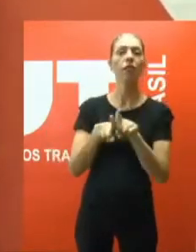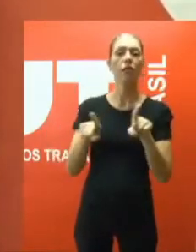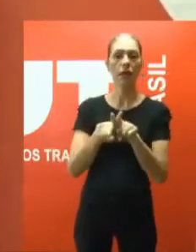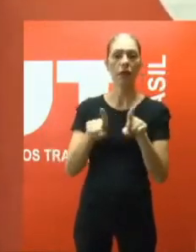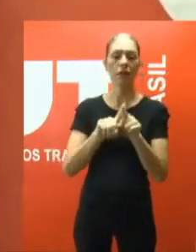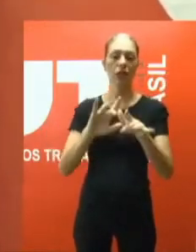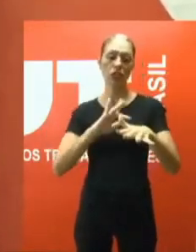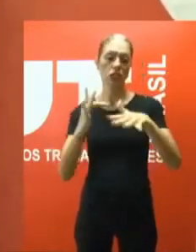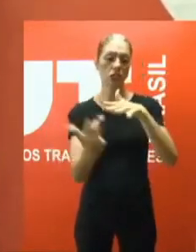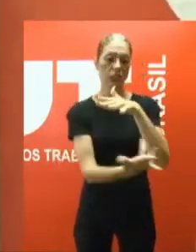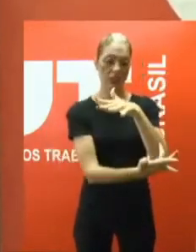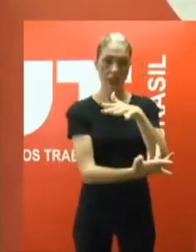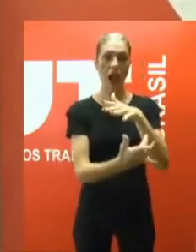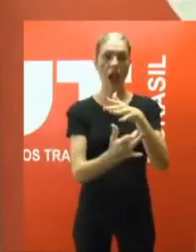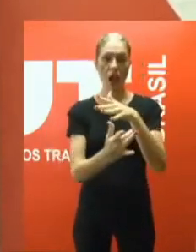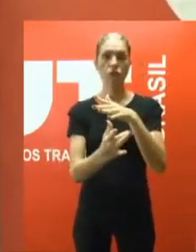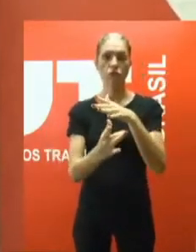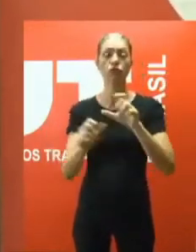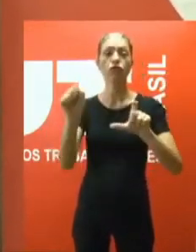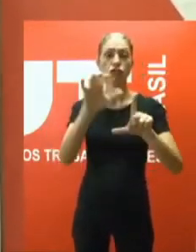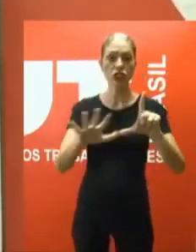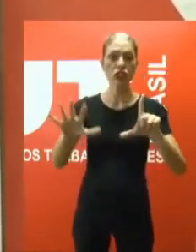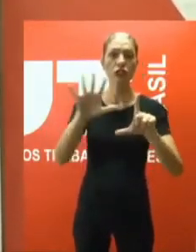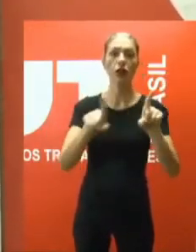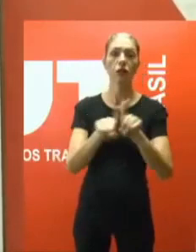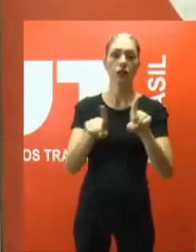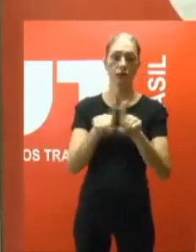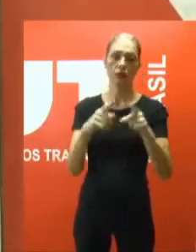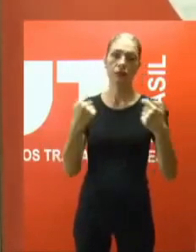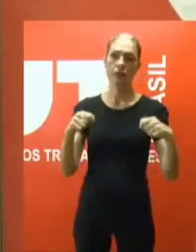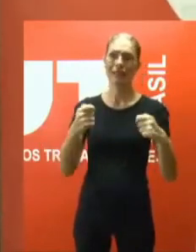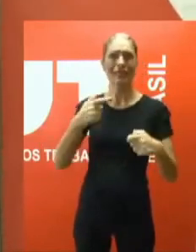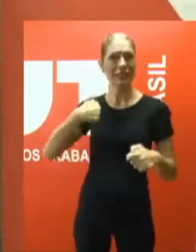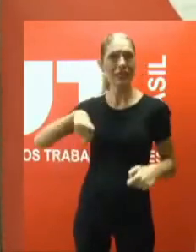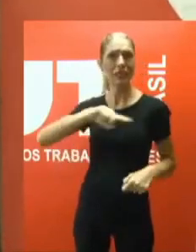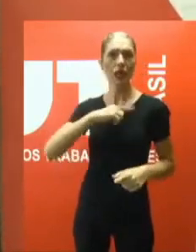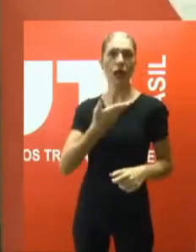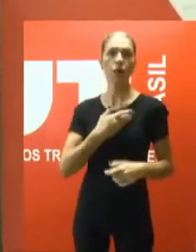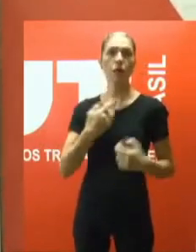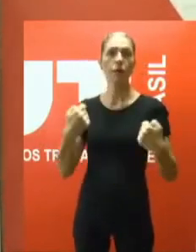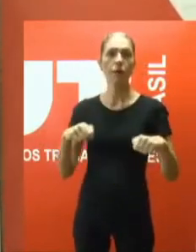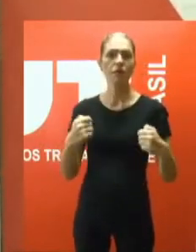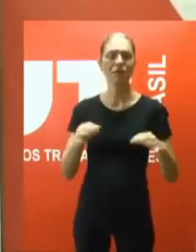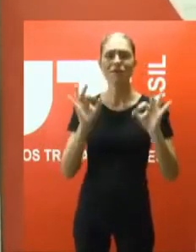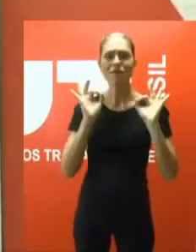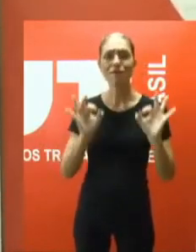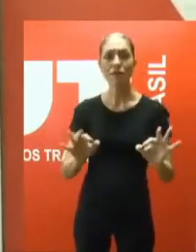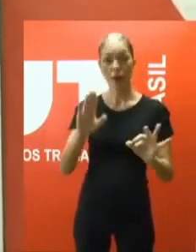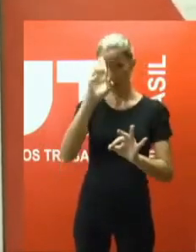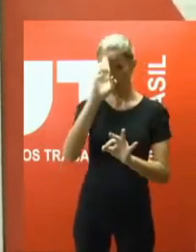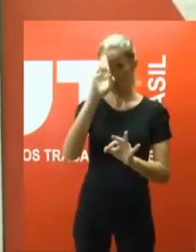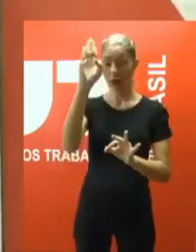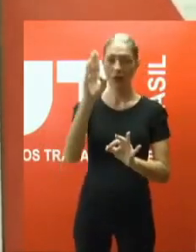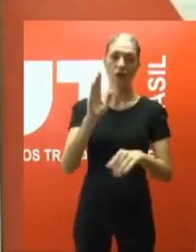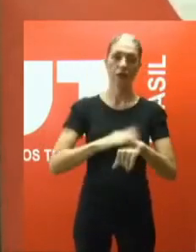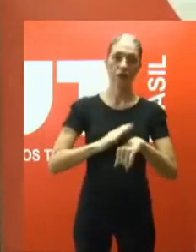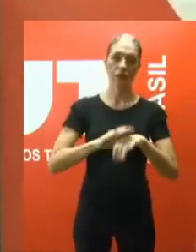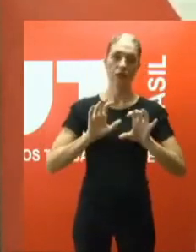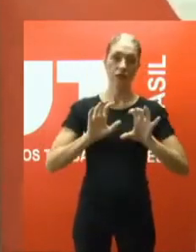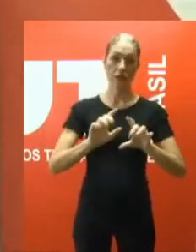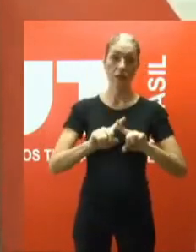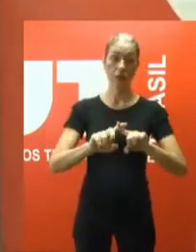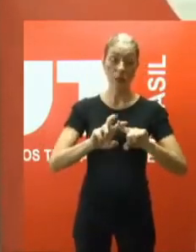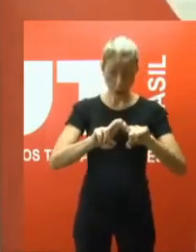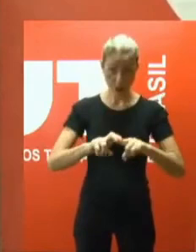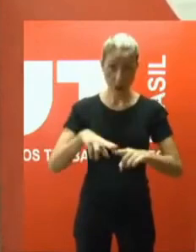sindicais digitais são muito importantes. Pedir a companheirada para realmente colocar prioridade nisso. E nós